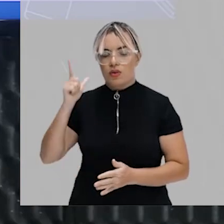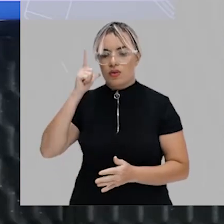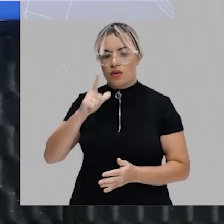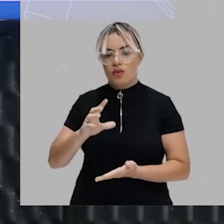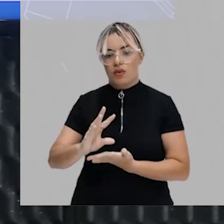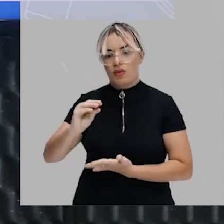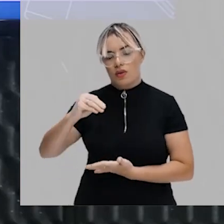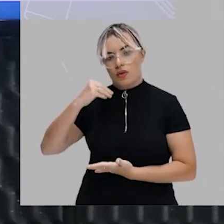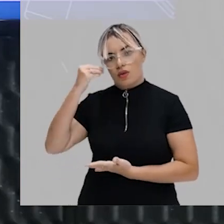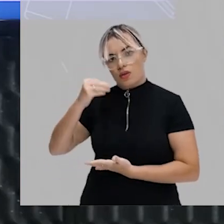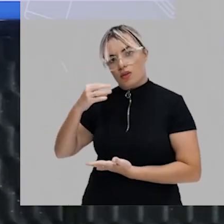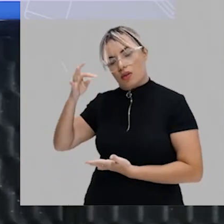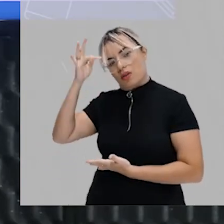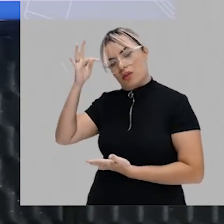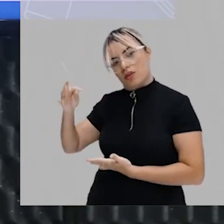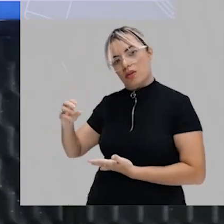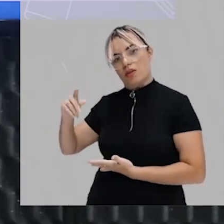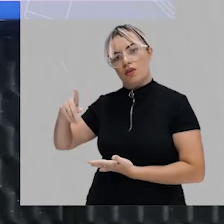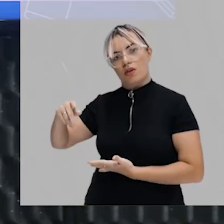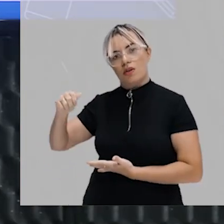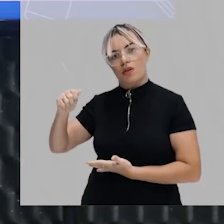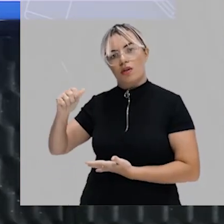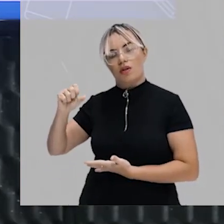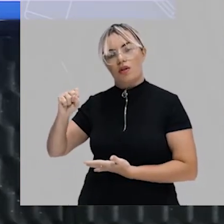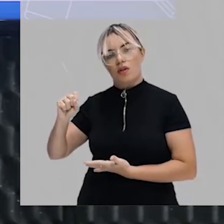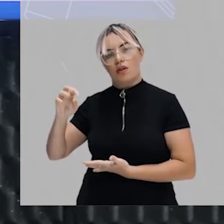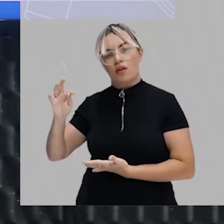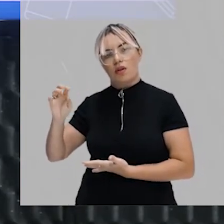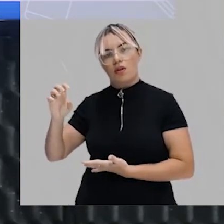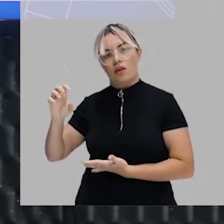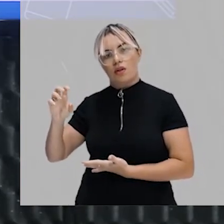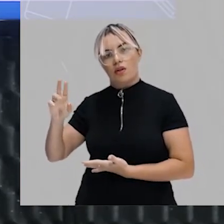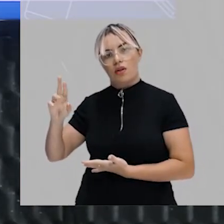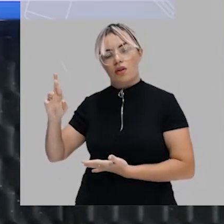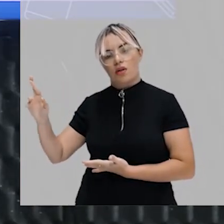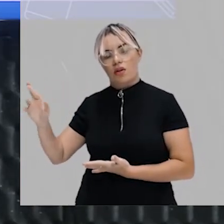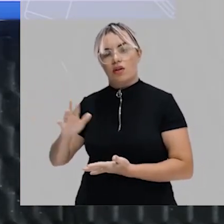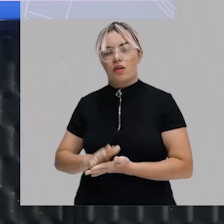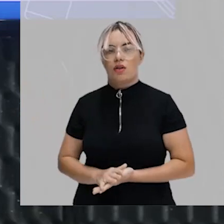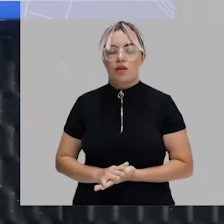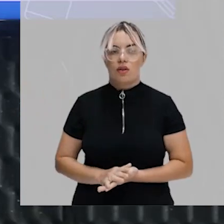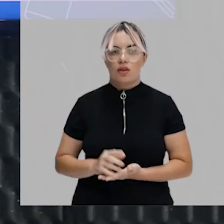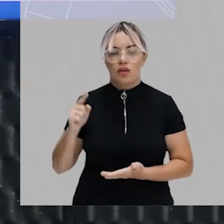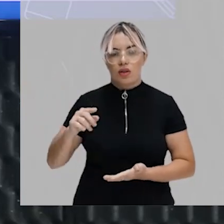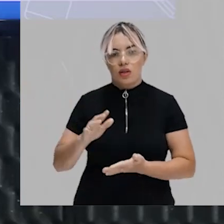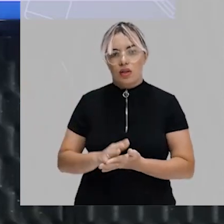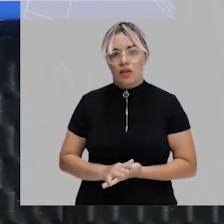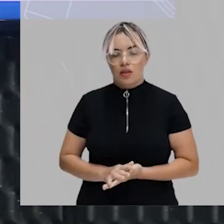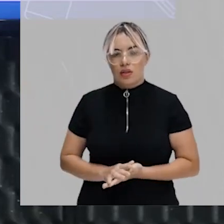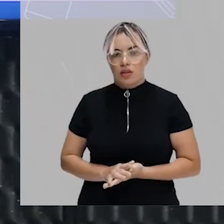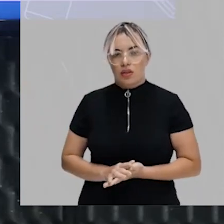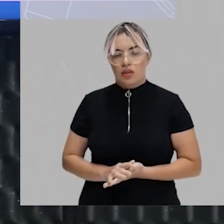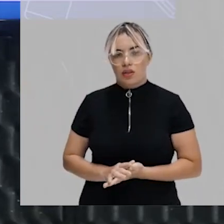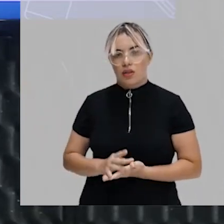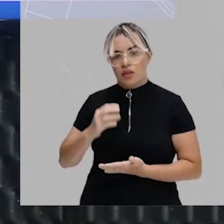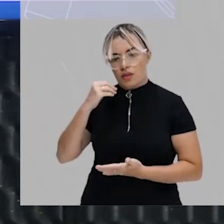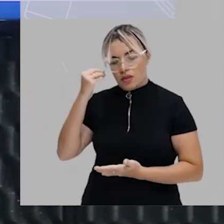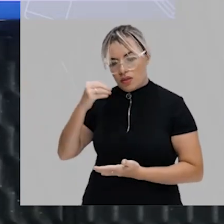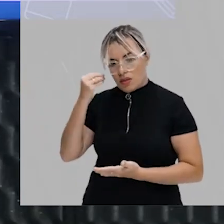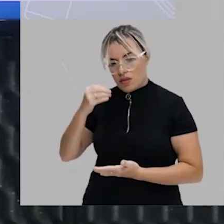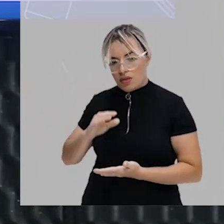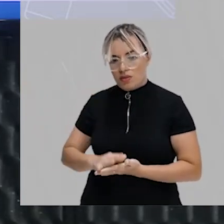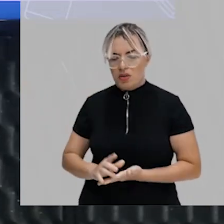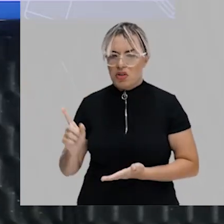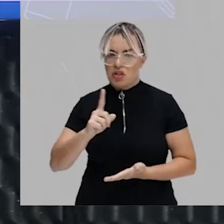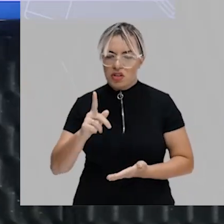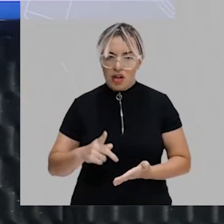o experimento do Louis Pasteur que derrubou por terra a teoria da abiogênese. Eu quero aproveitar a